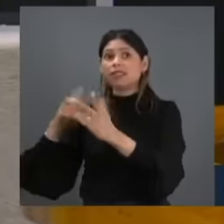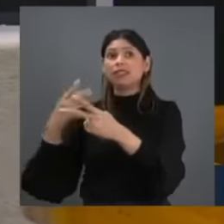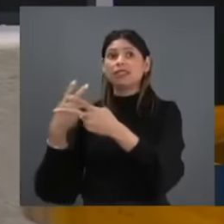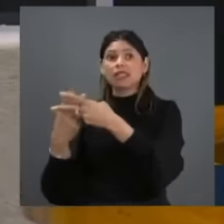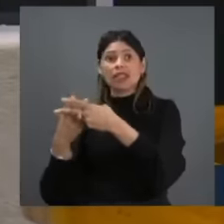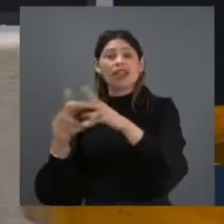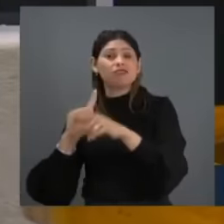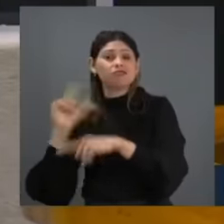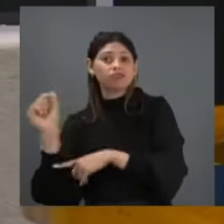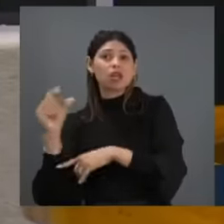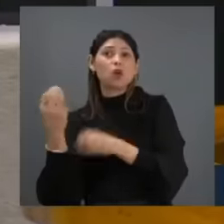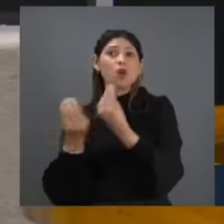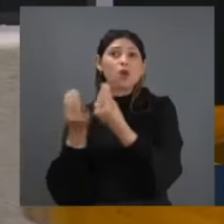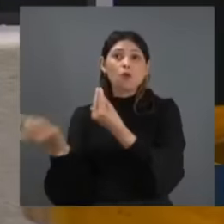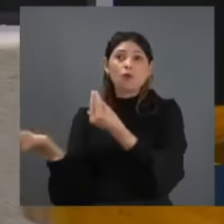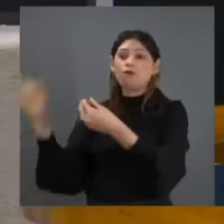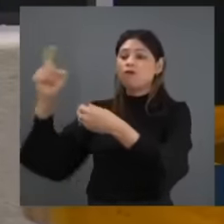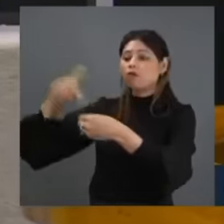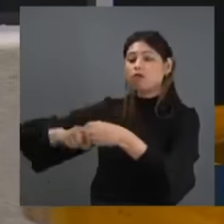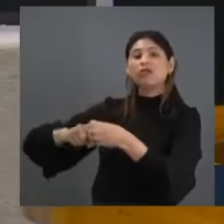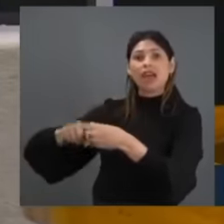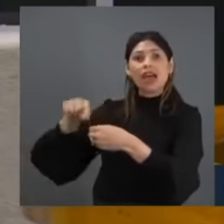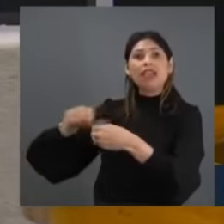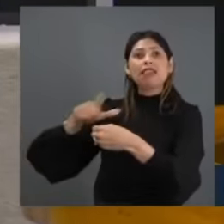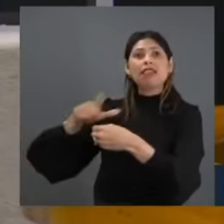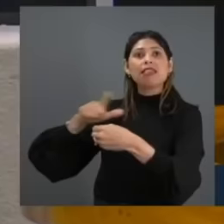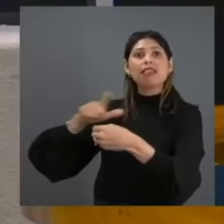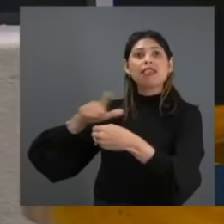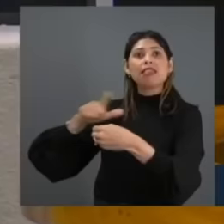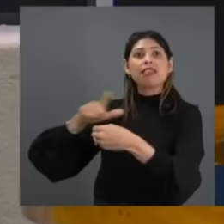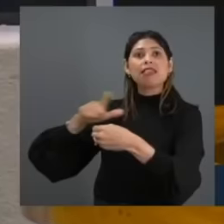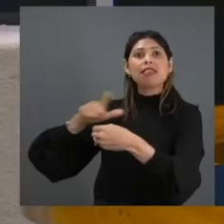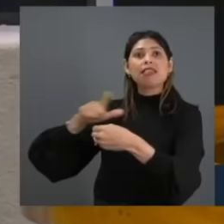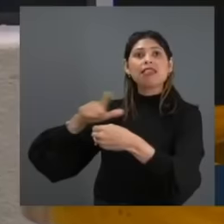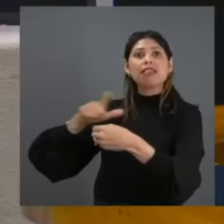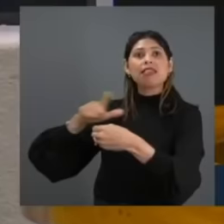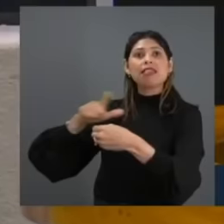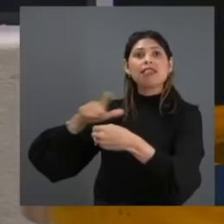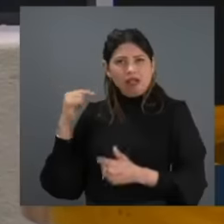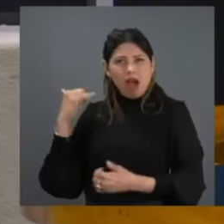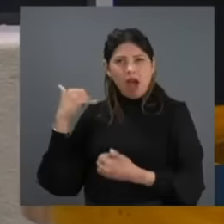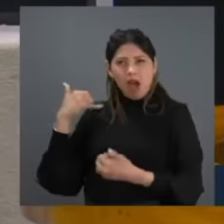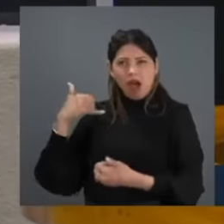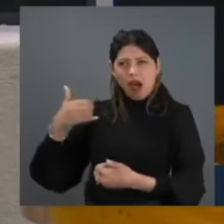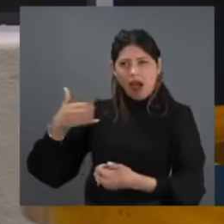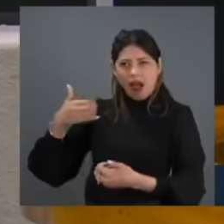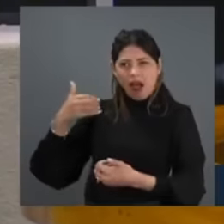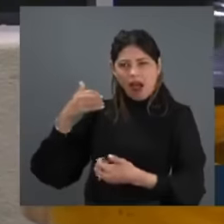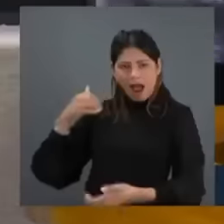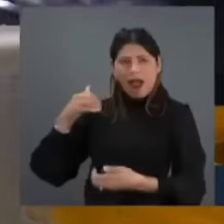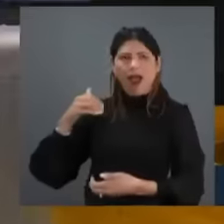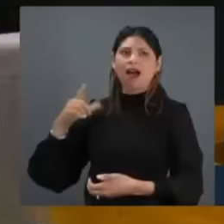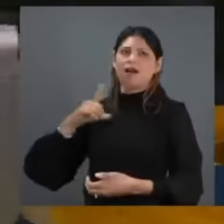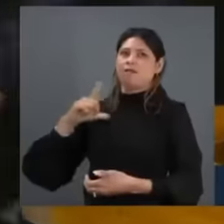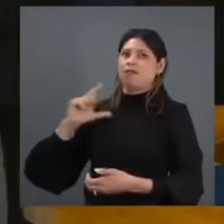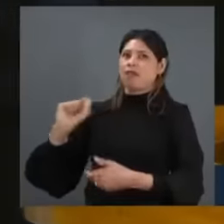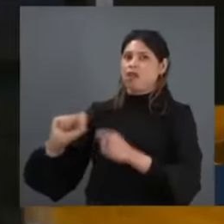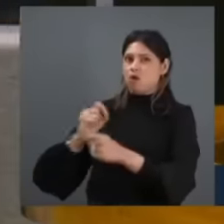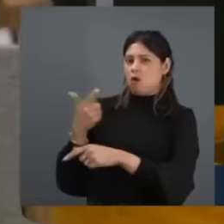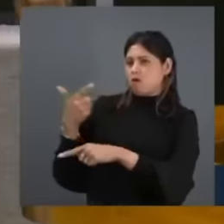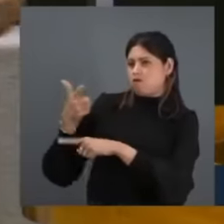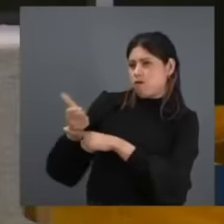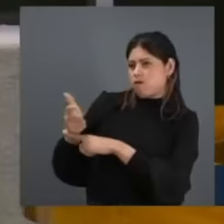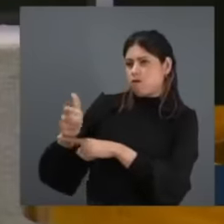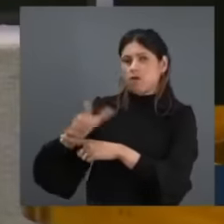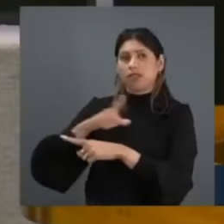presídio, ou que retorne para o presídio trazendo arma, droga, celular para chefe de facção criminosa. Esse é o retrato do